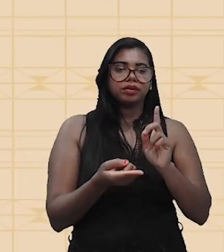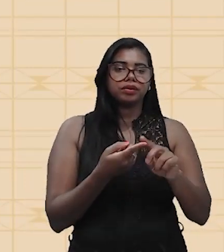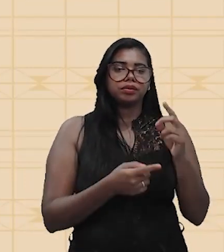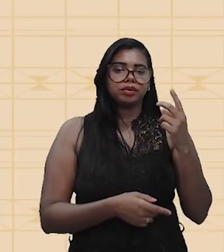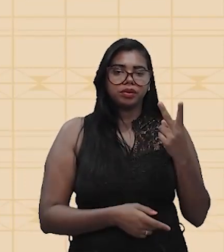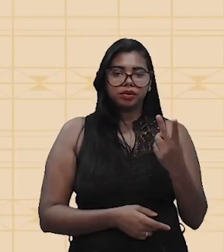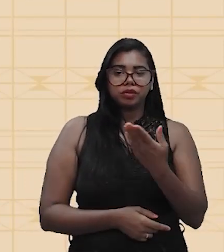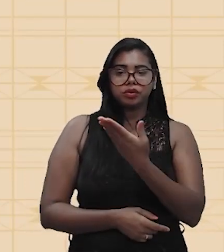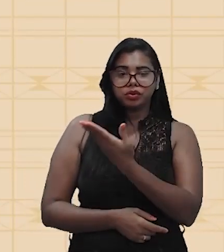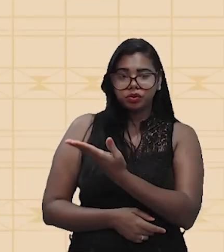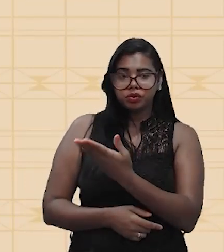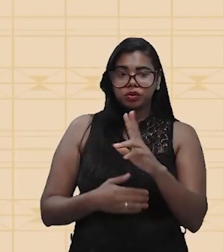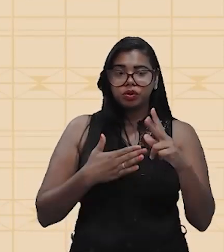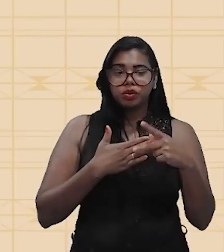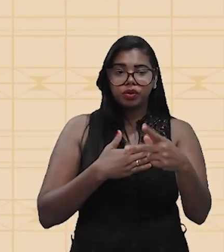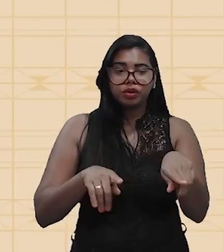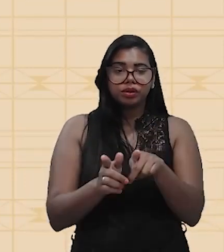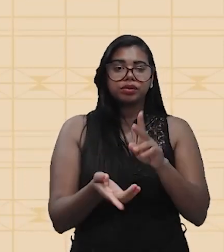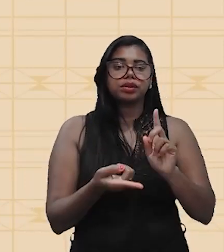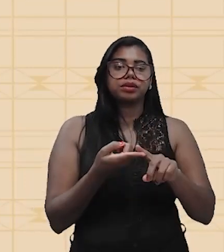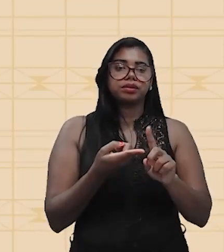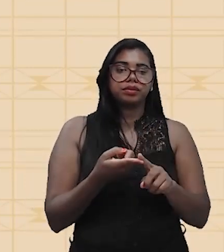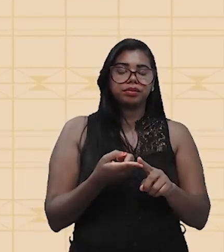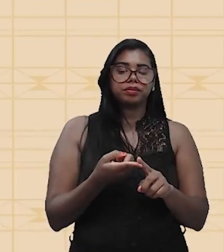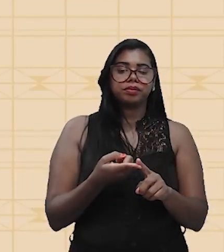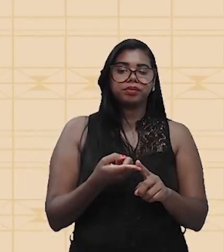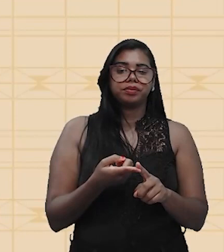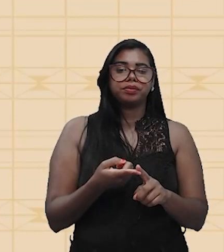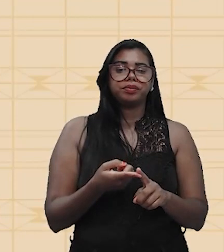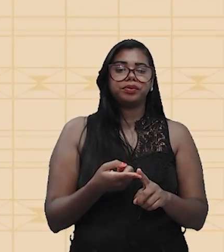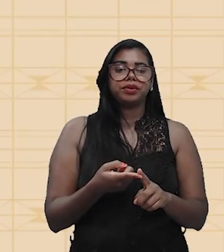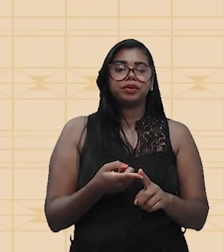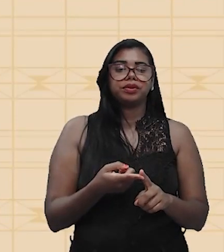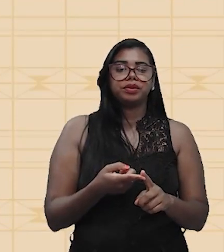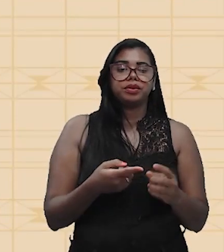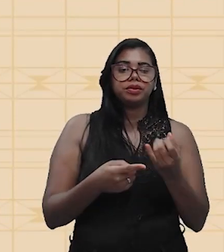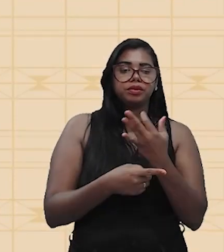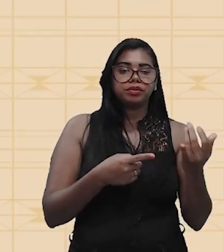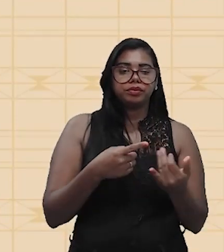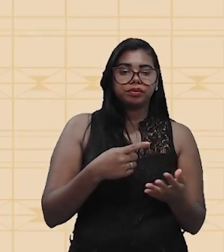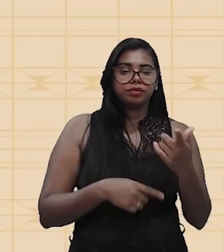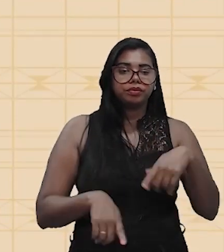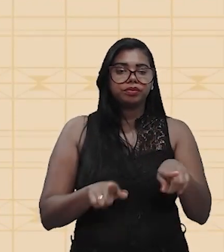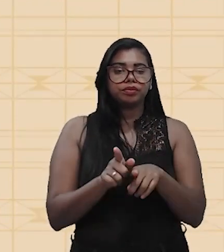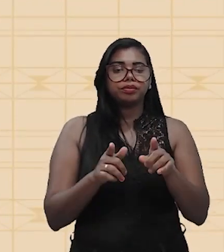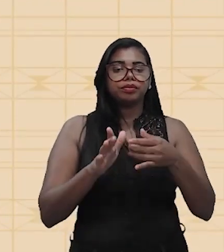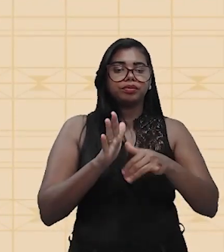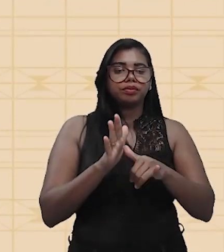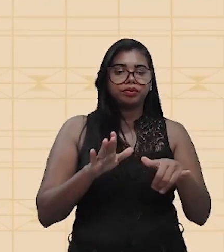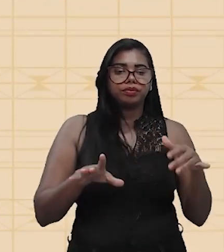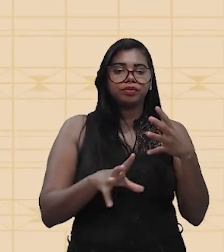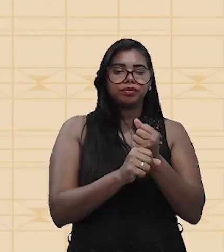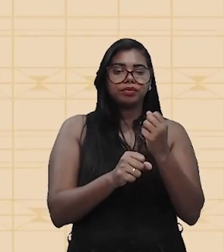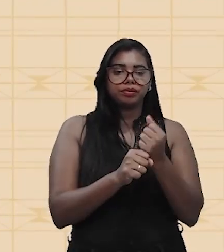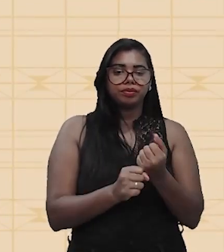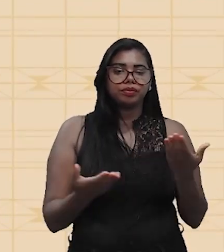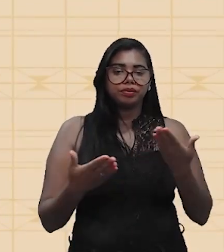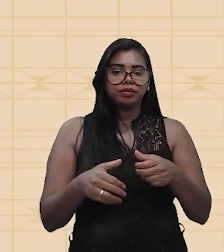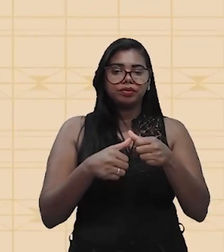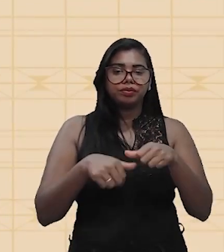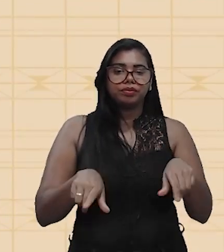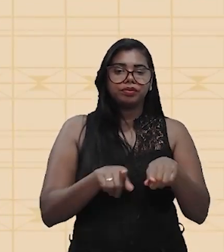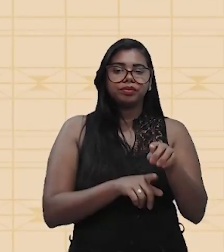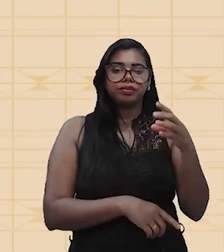na sequência, ele vai estar em série com o outro resistor. E isso a gente vai somar, ficando 4 mais